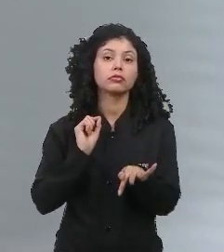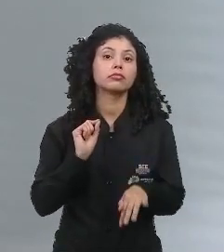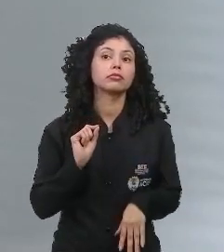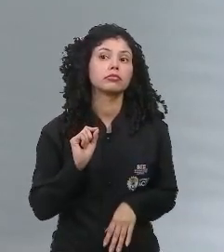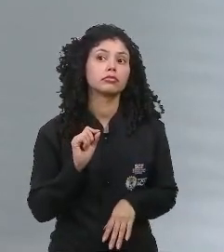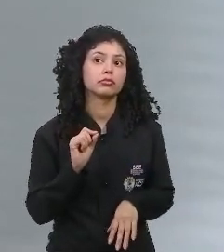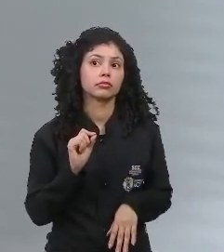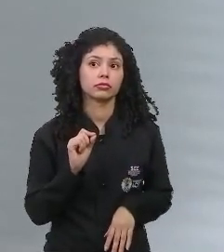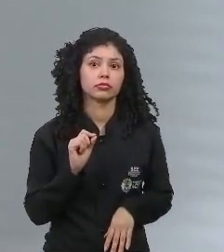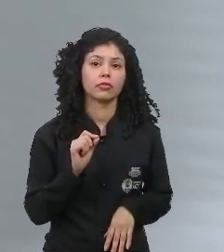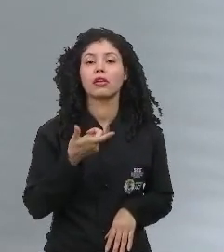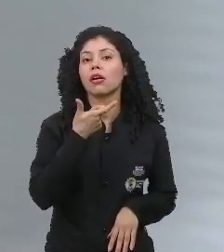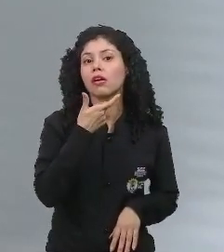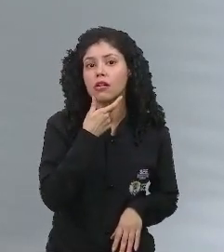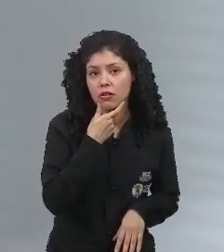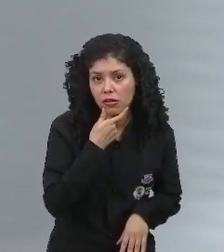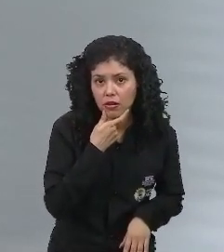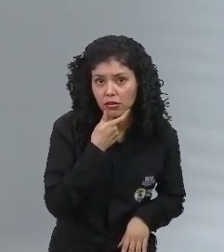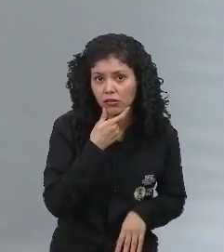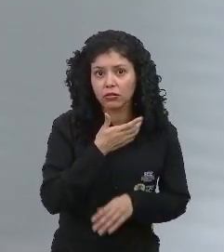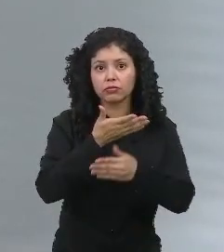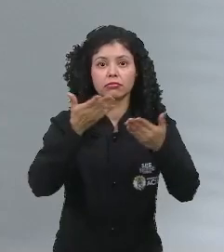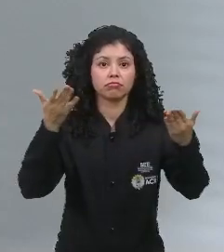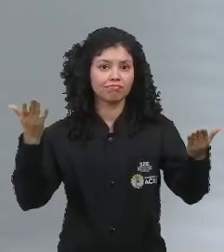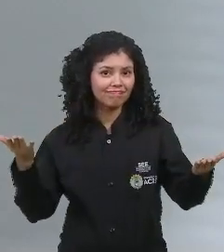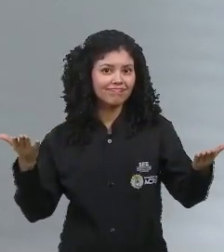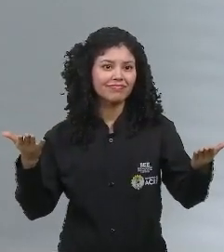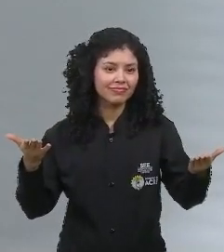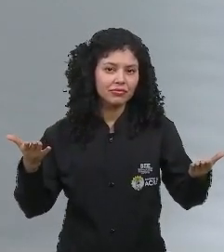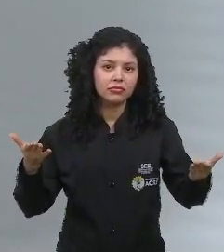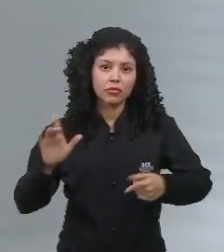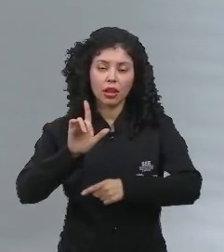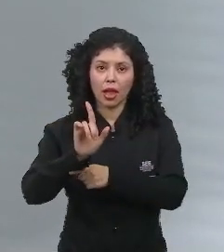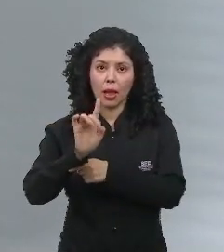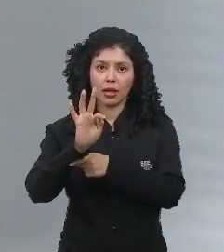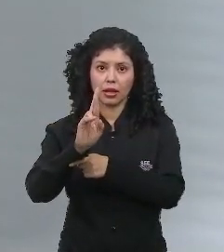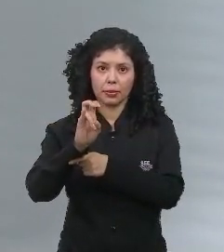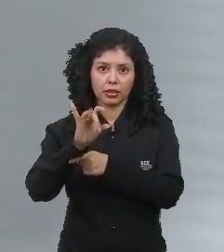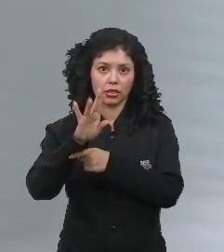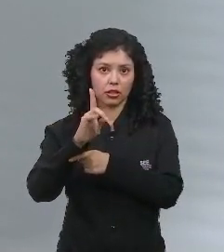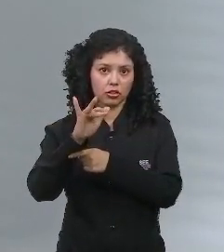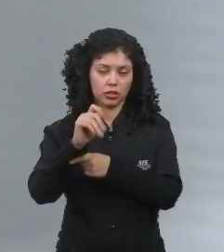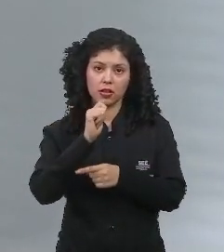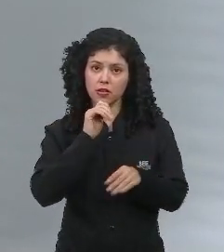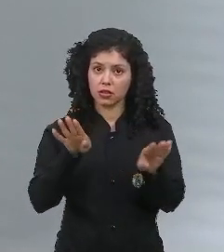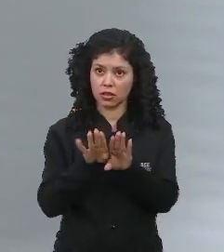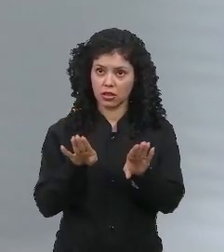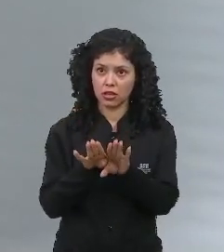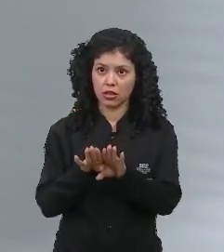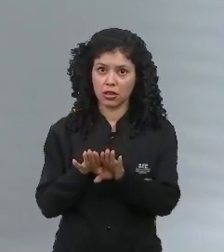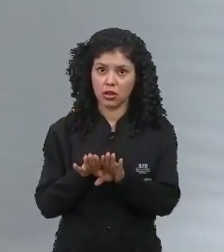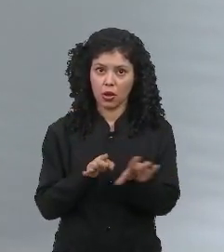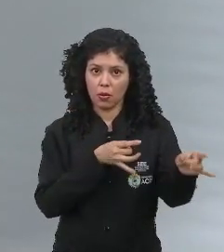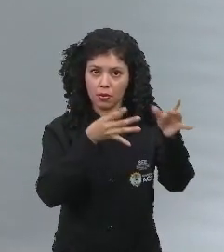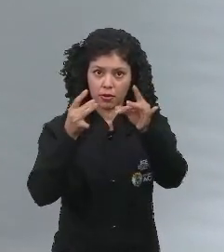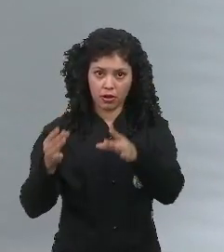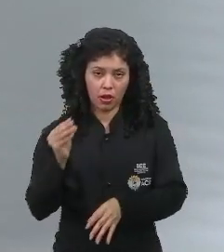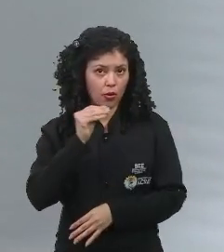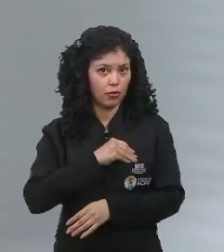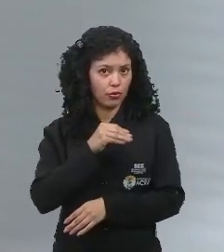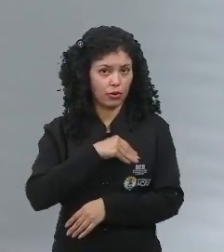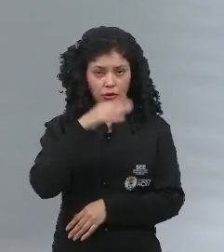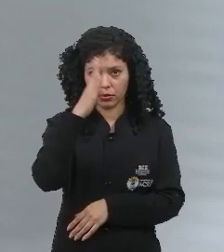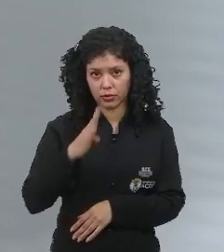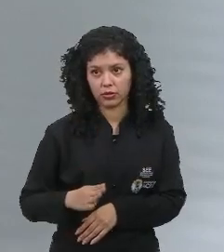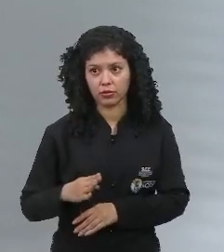foi a Inglaterra, a Grã-Bretanha, que queria abrir um mercado consumidor assalariado